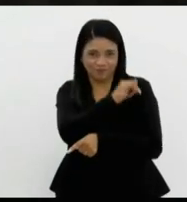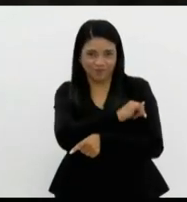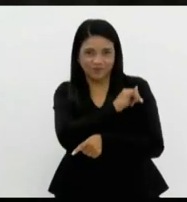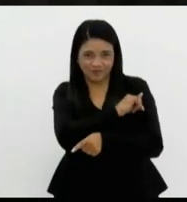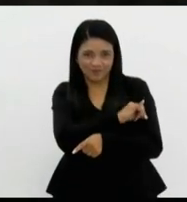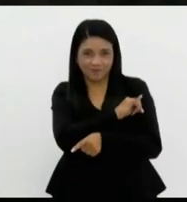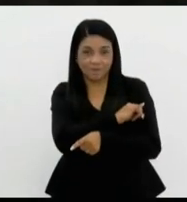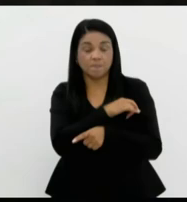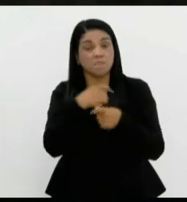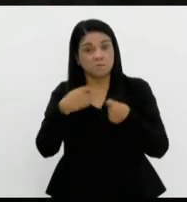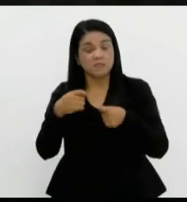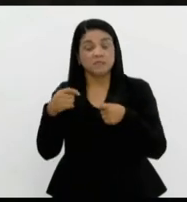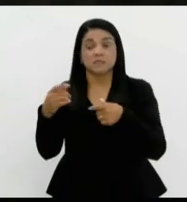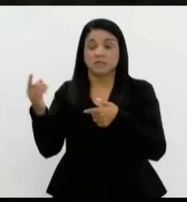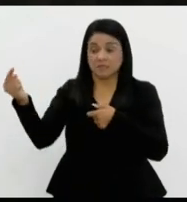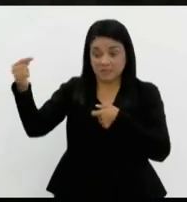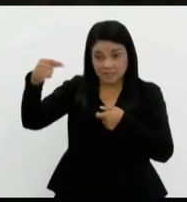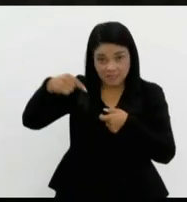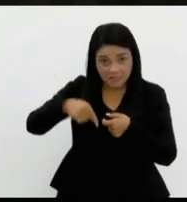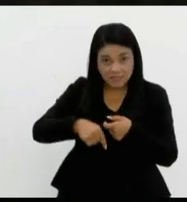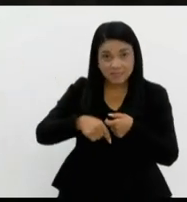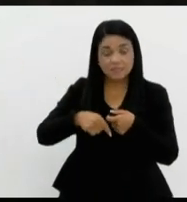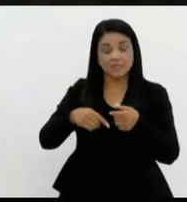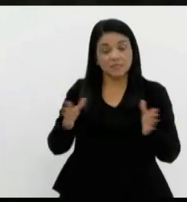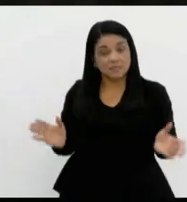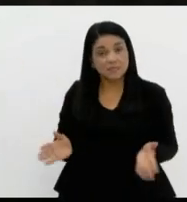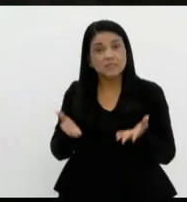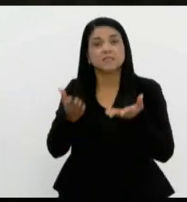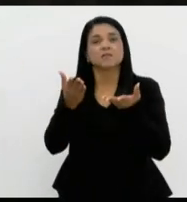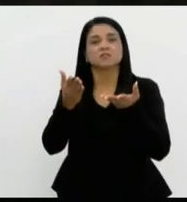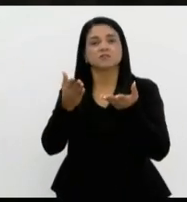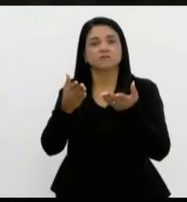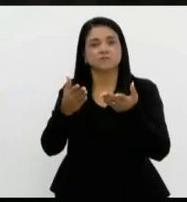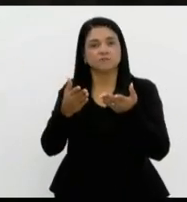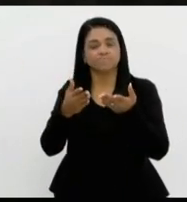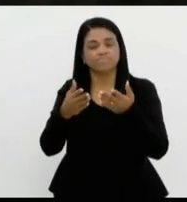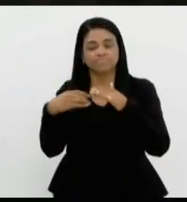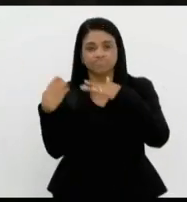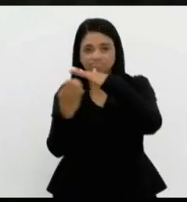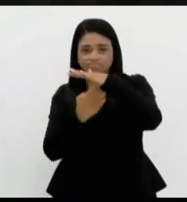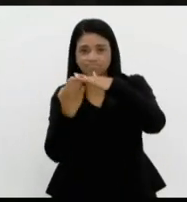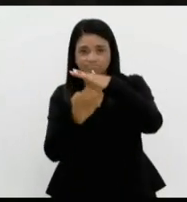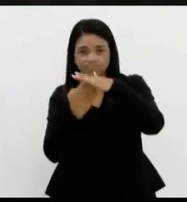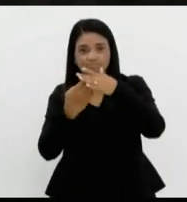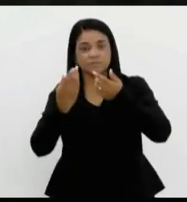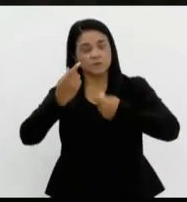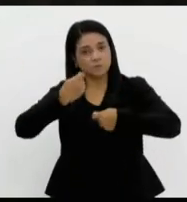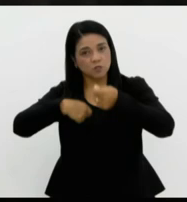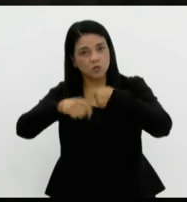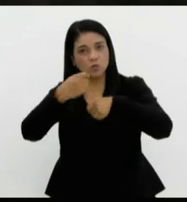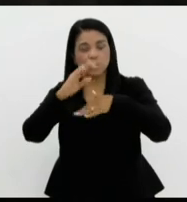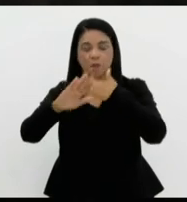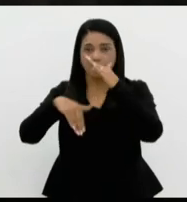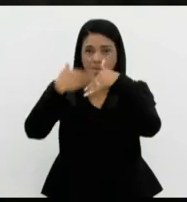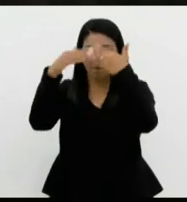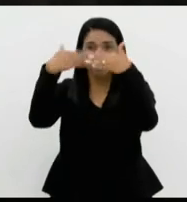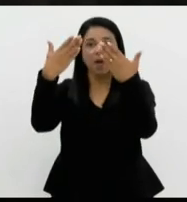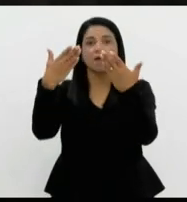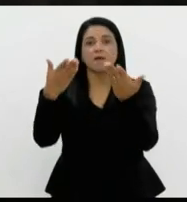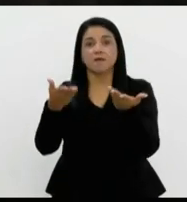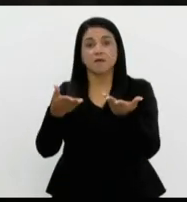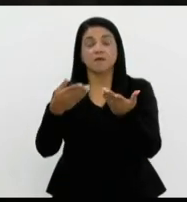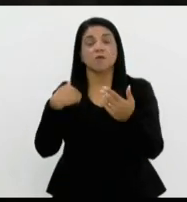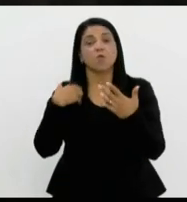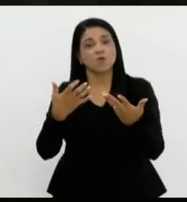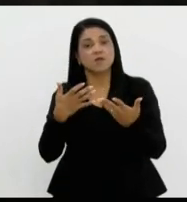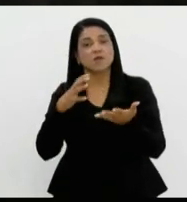gente atraia cada vez mais iniciativas, não é, para que essa economia se torne, então, pujante. Então, eu queria